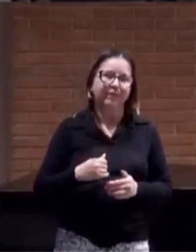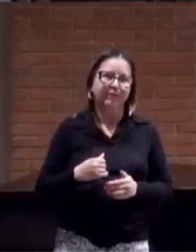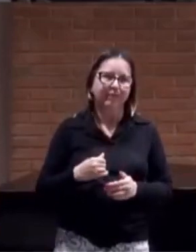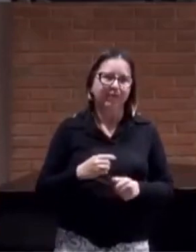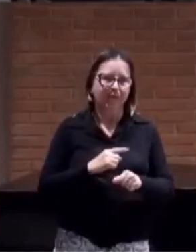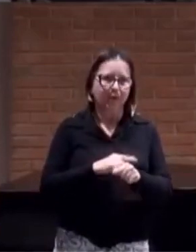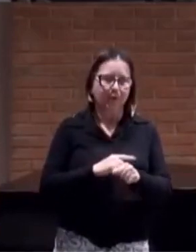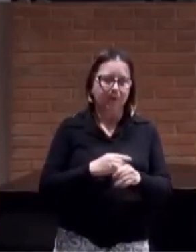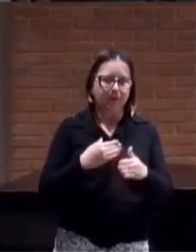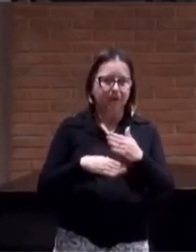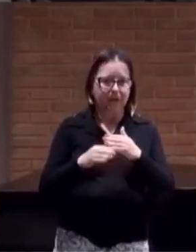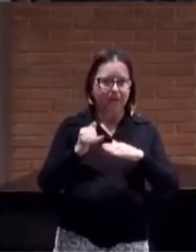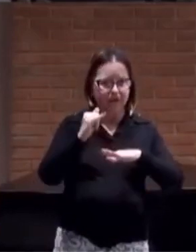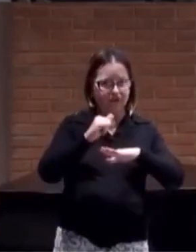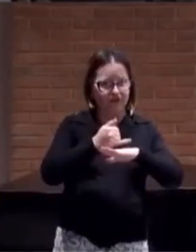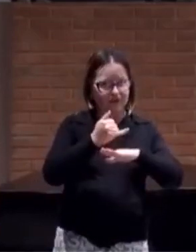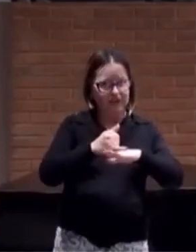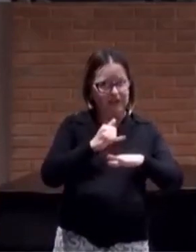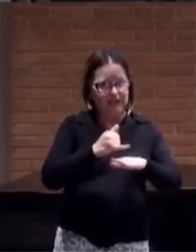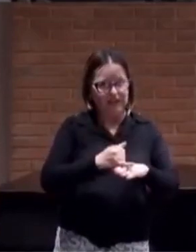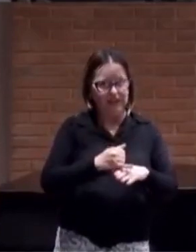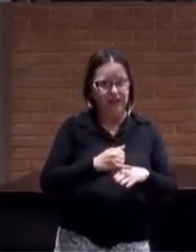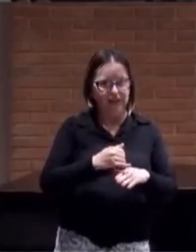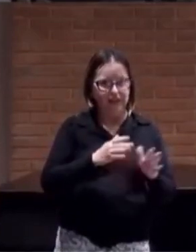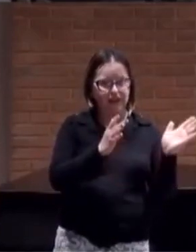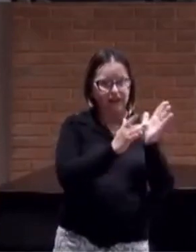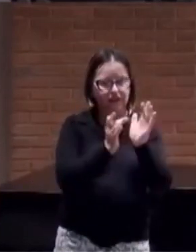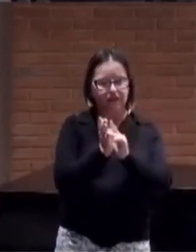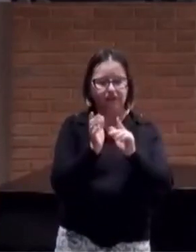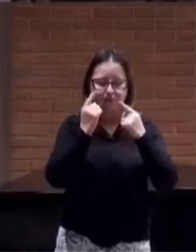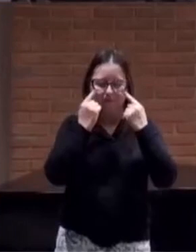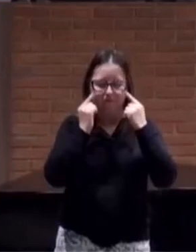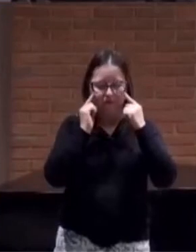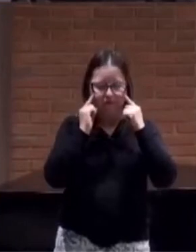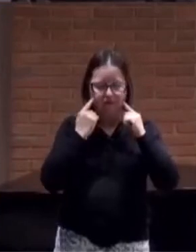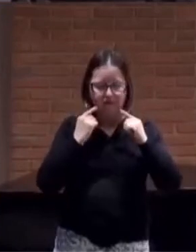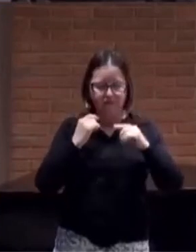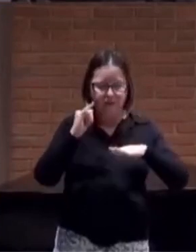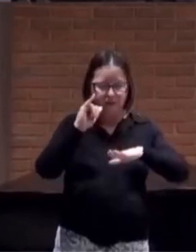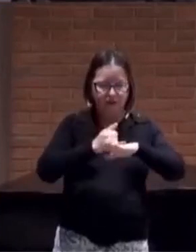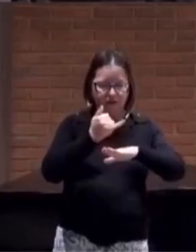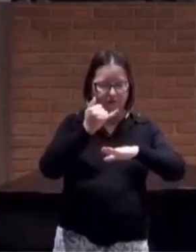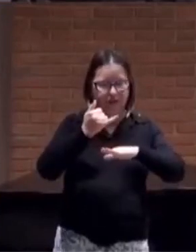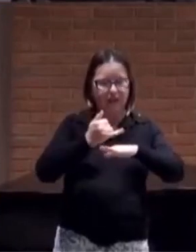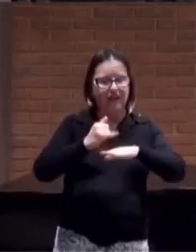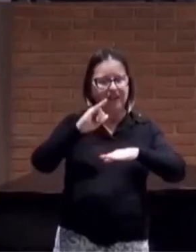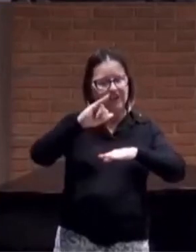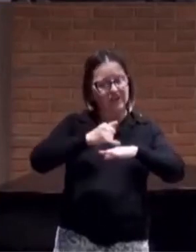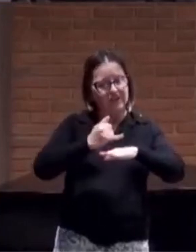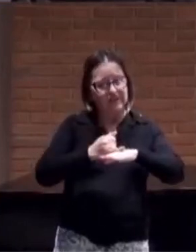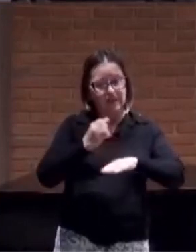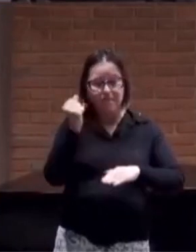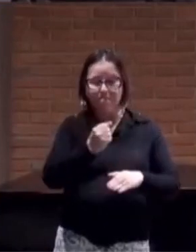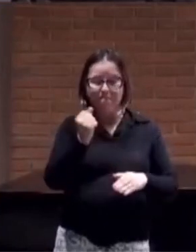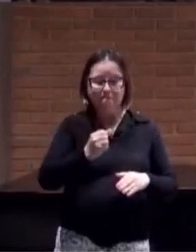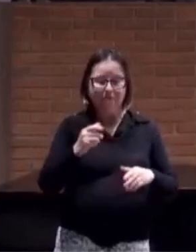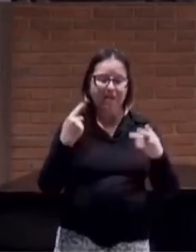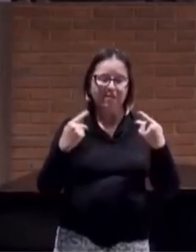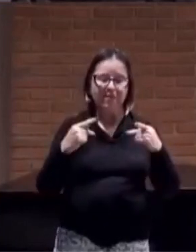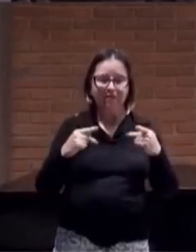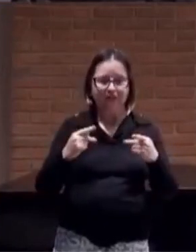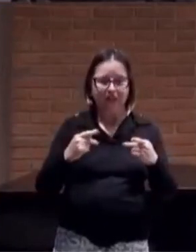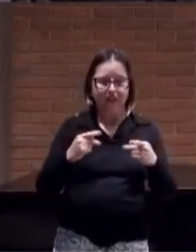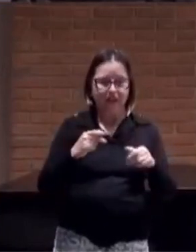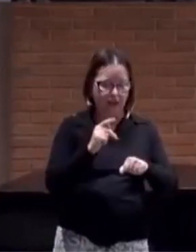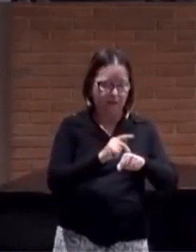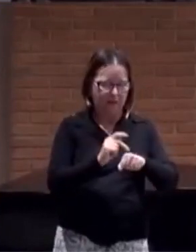ele chorou dizendo: Jerusalém, Jerusalém, que matas os profetas e apedreja os que